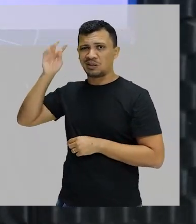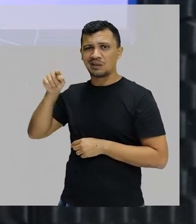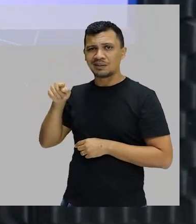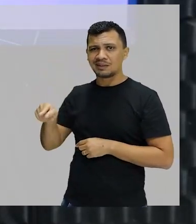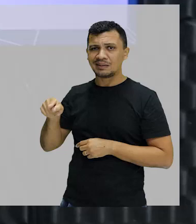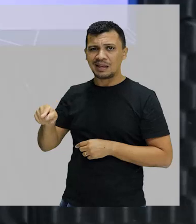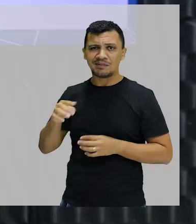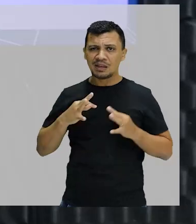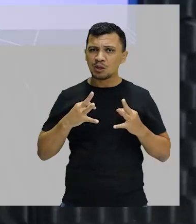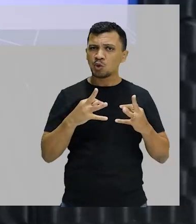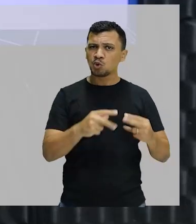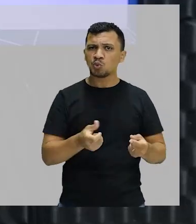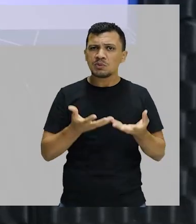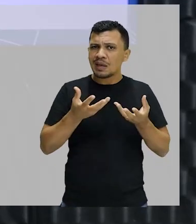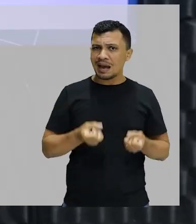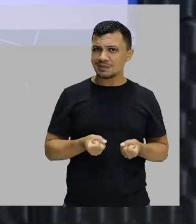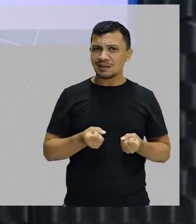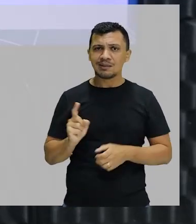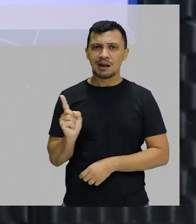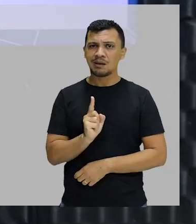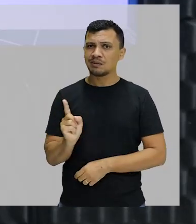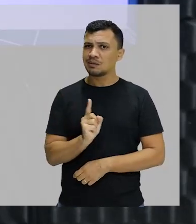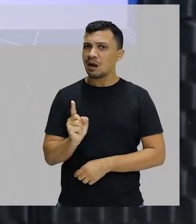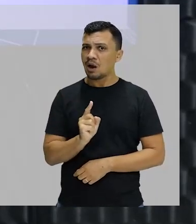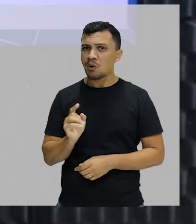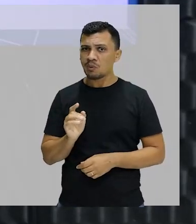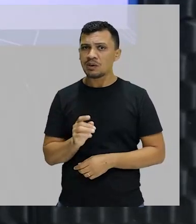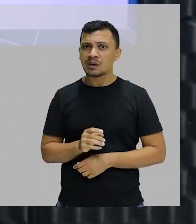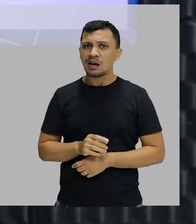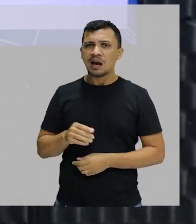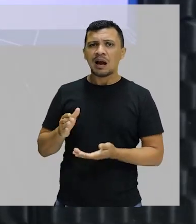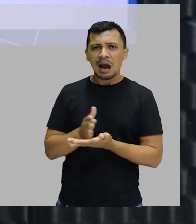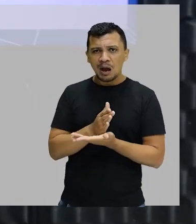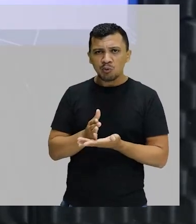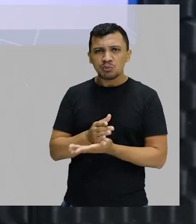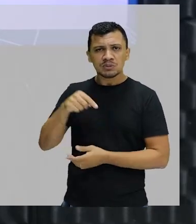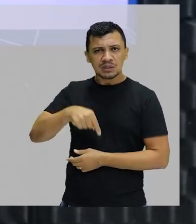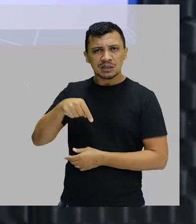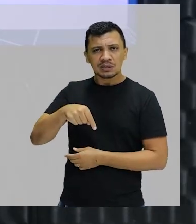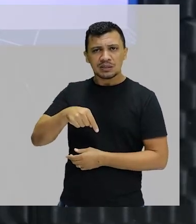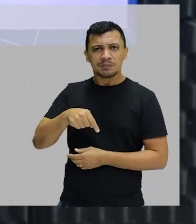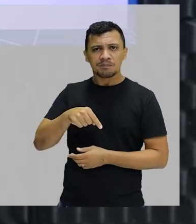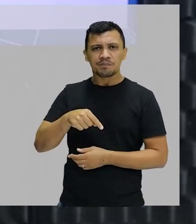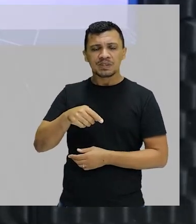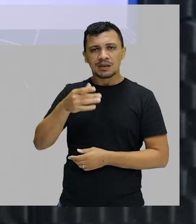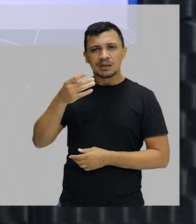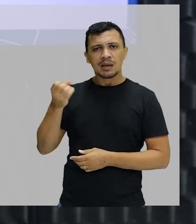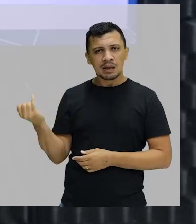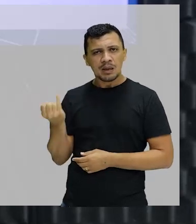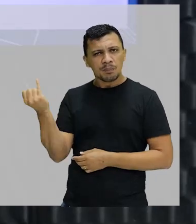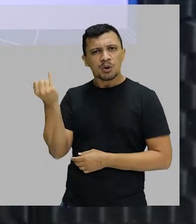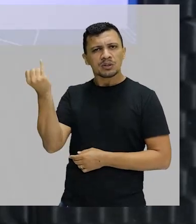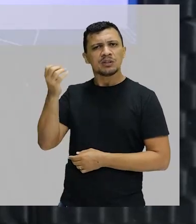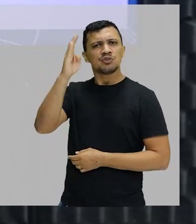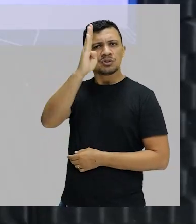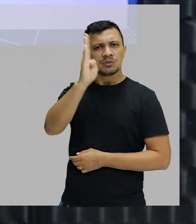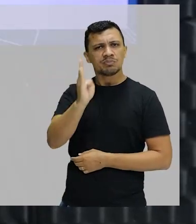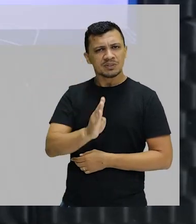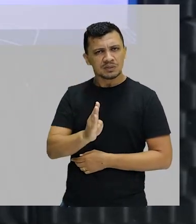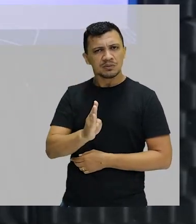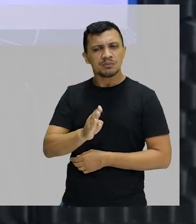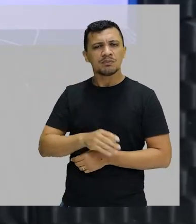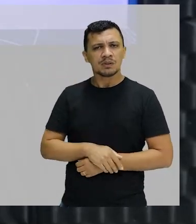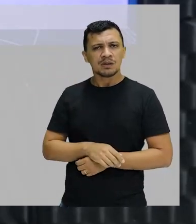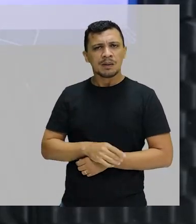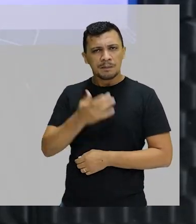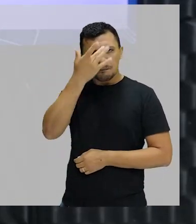por todo mundo. Algumas pessoas, inclusive gente aqui no Brasil importante, que eu vou citar alguns nomes depois para vocês,